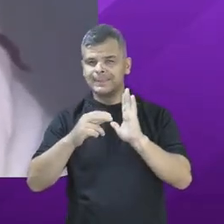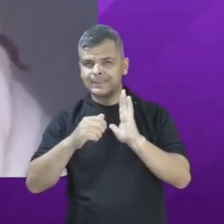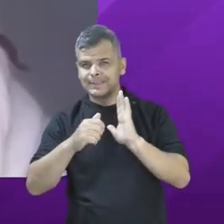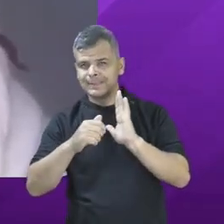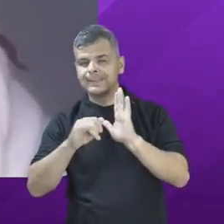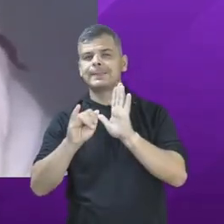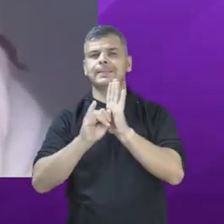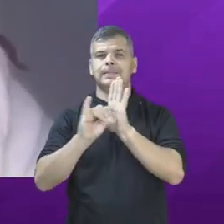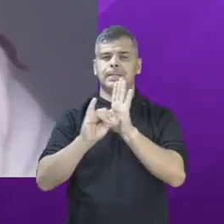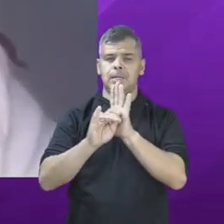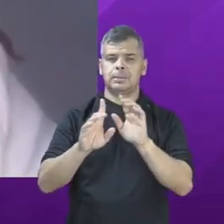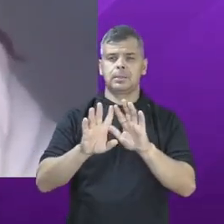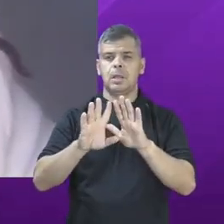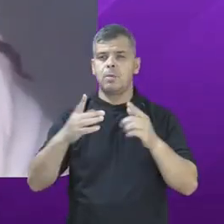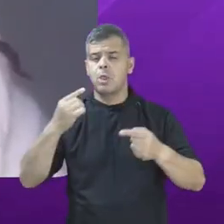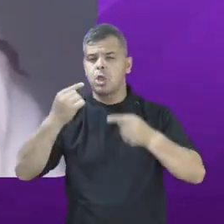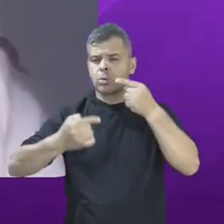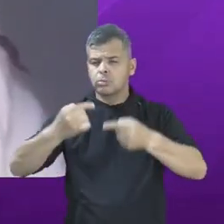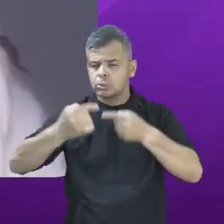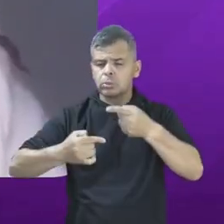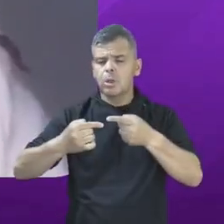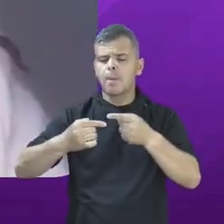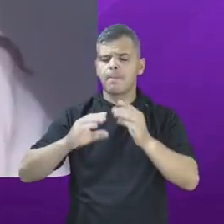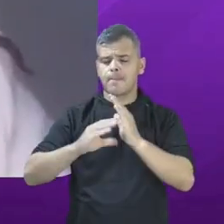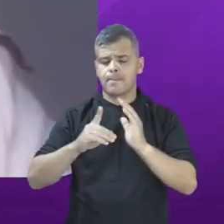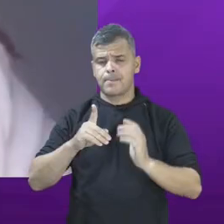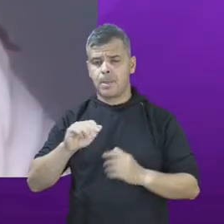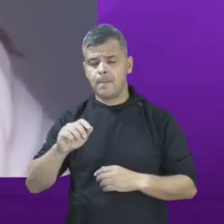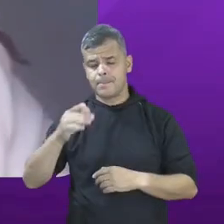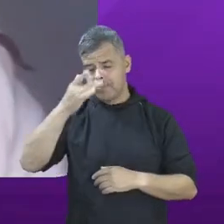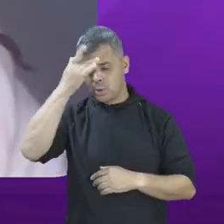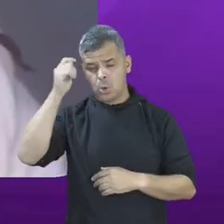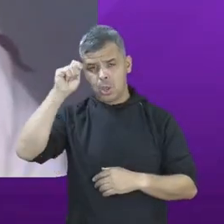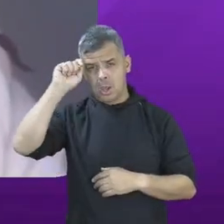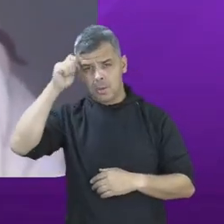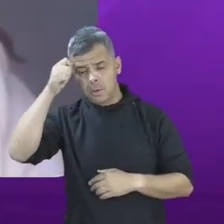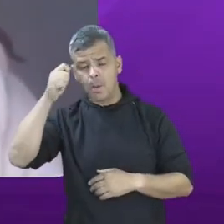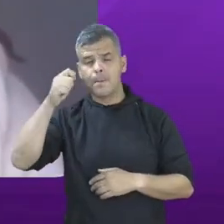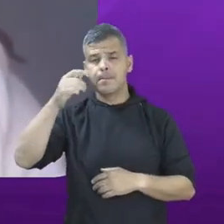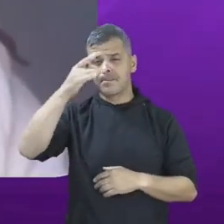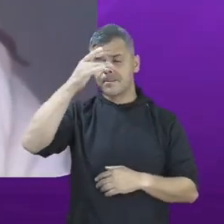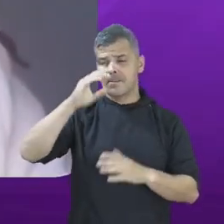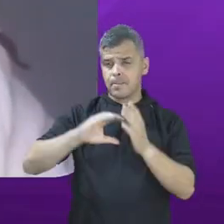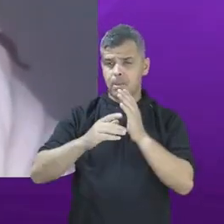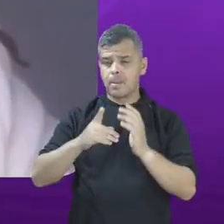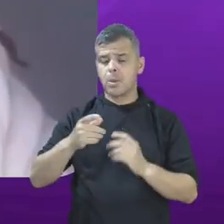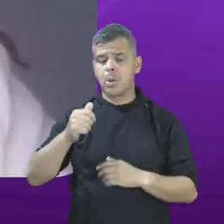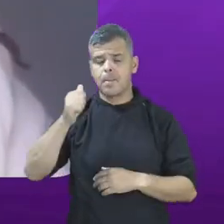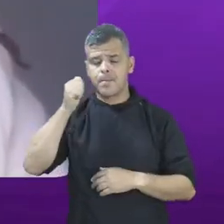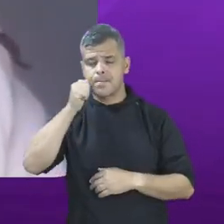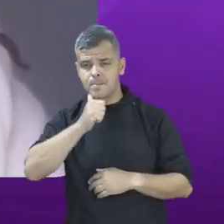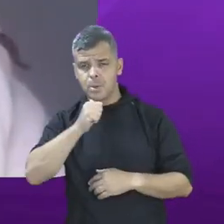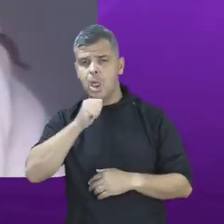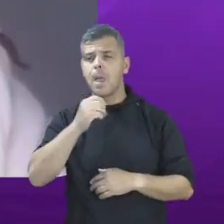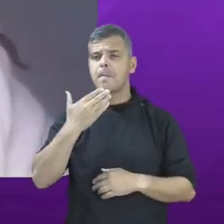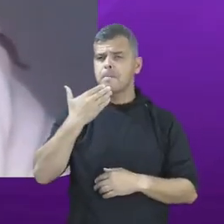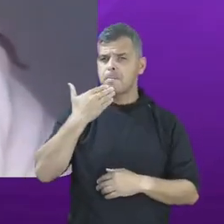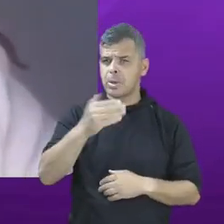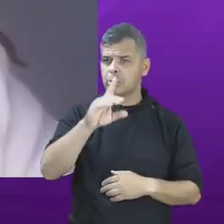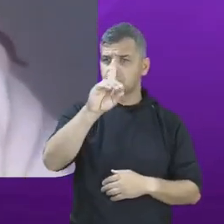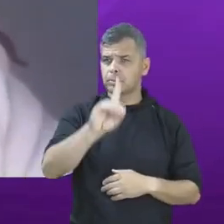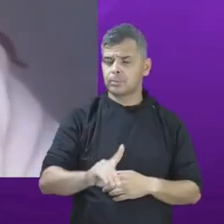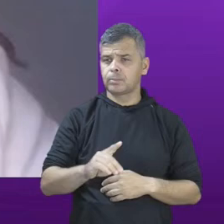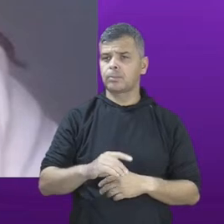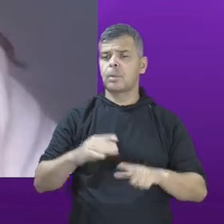primeiro partido a falar sobre as pessoas negras, o primeiro partido a falar sobre mulheres, a reivindicar o direito da